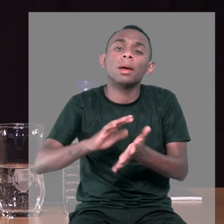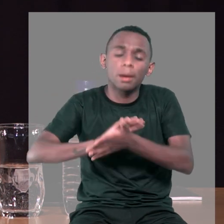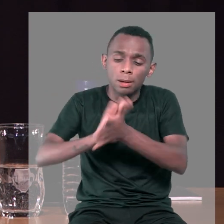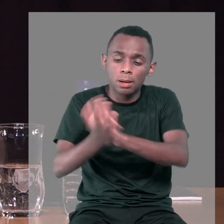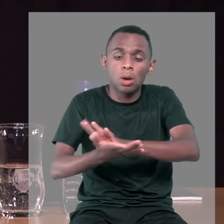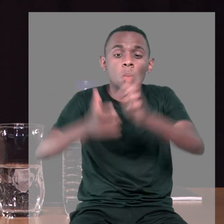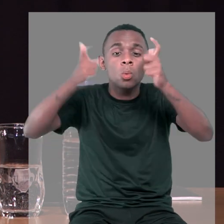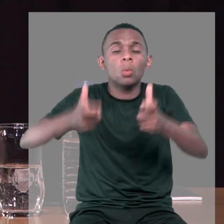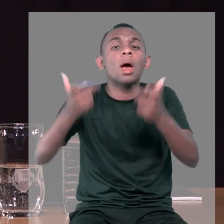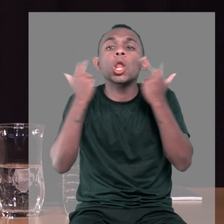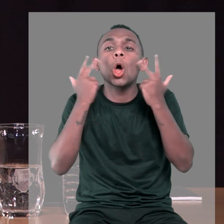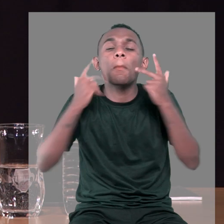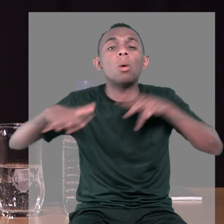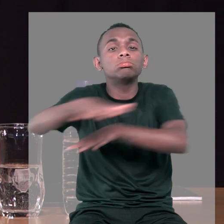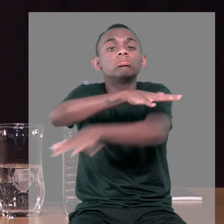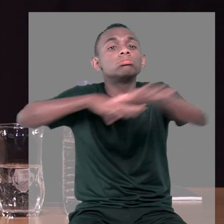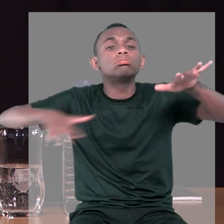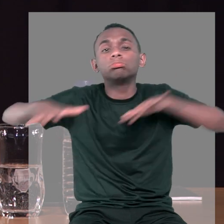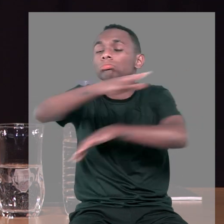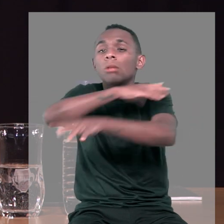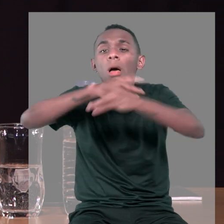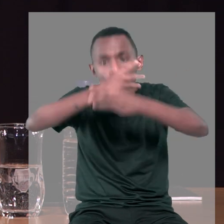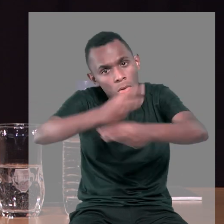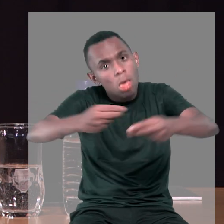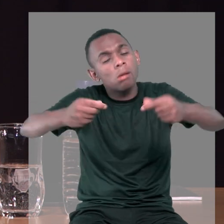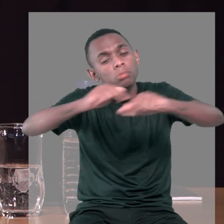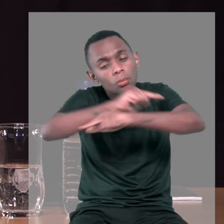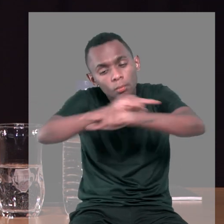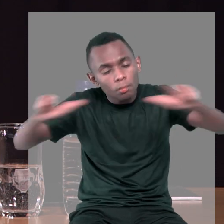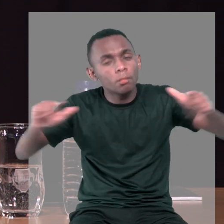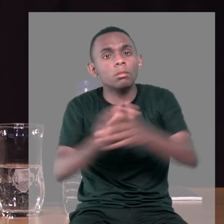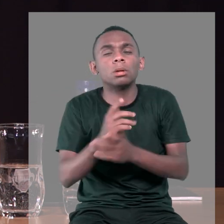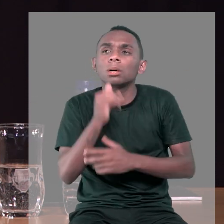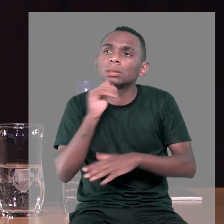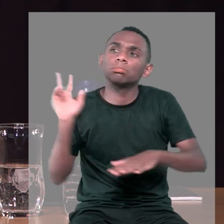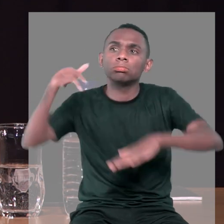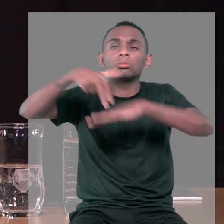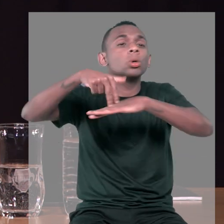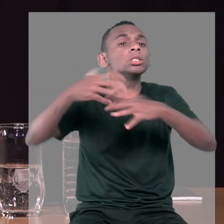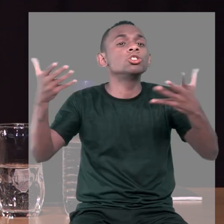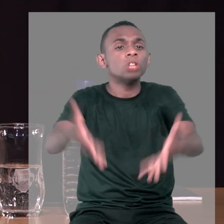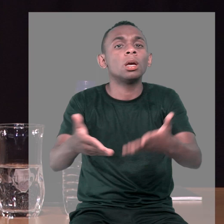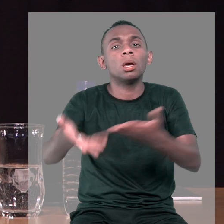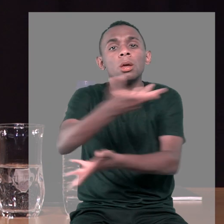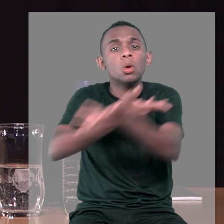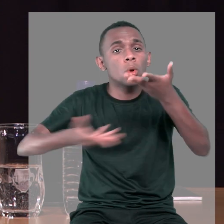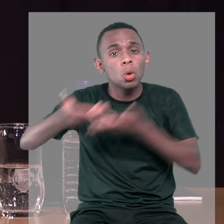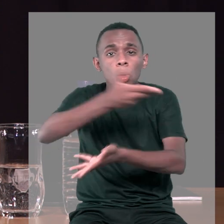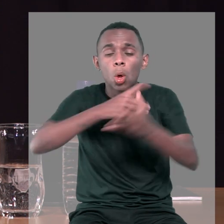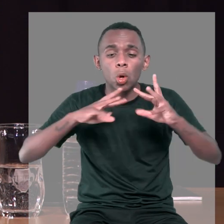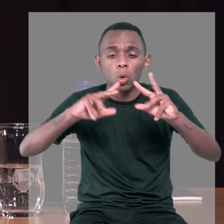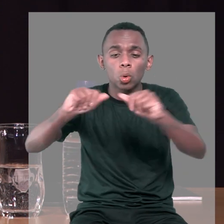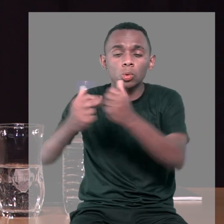disso na virulência com a qual sistemas totalitários perseguem a diferença. O